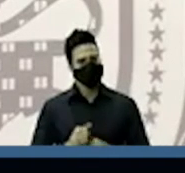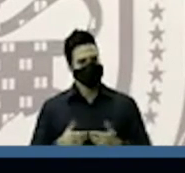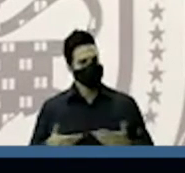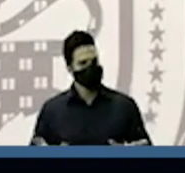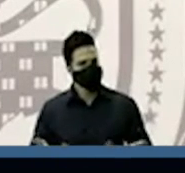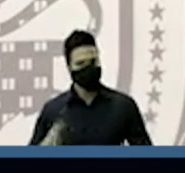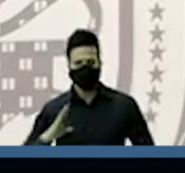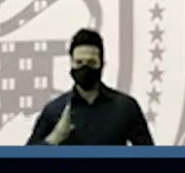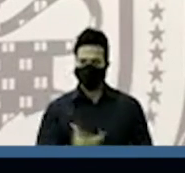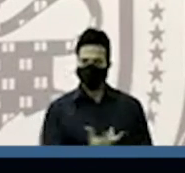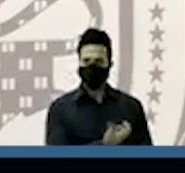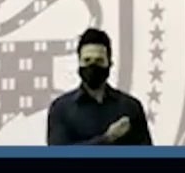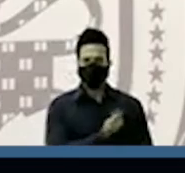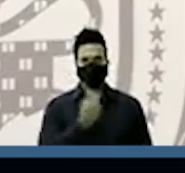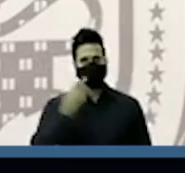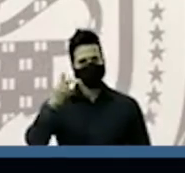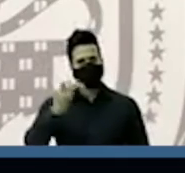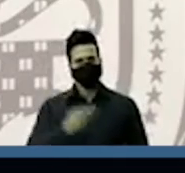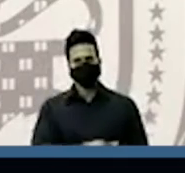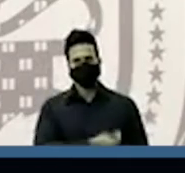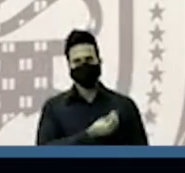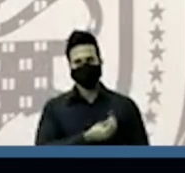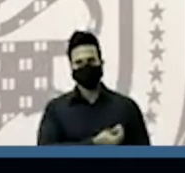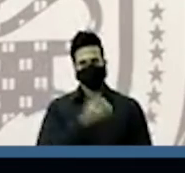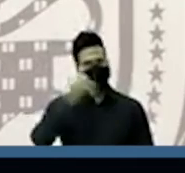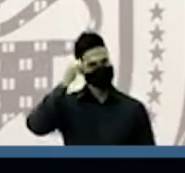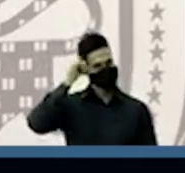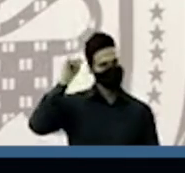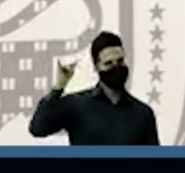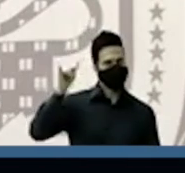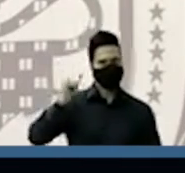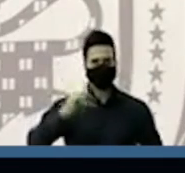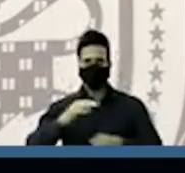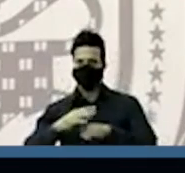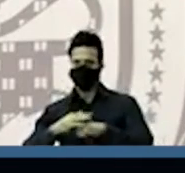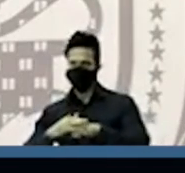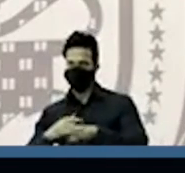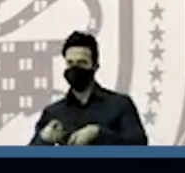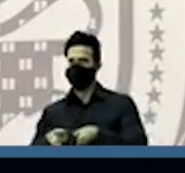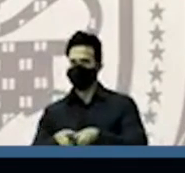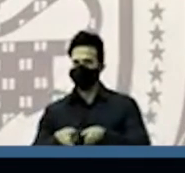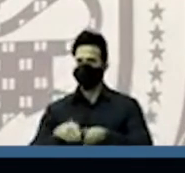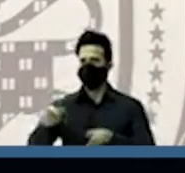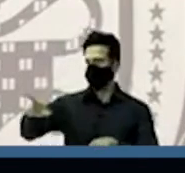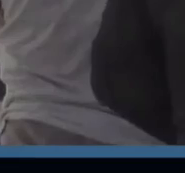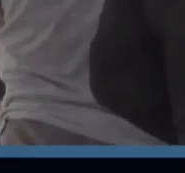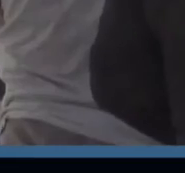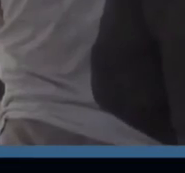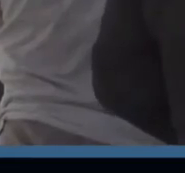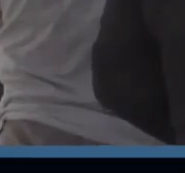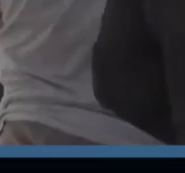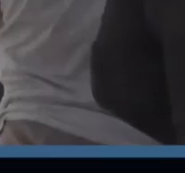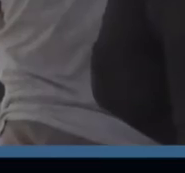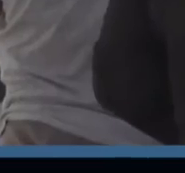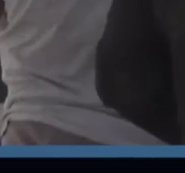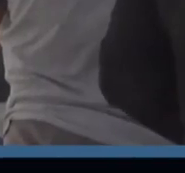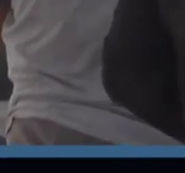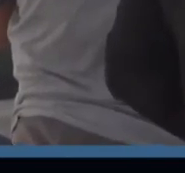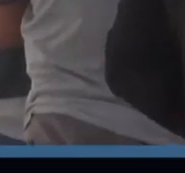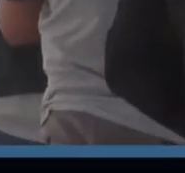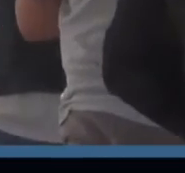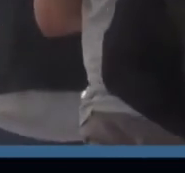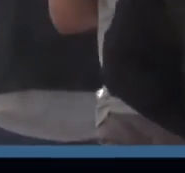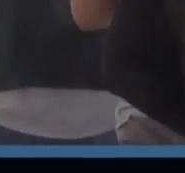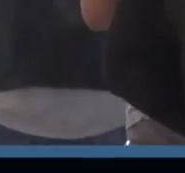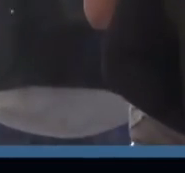vai salvar a sua vida, que vai prevenir a sua vida e salvar a vida das pessoas que você ama. O programa avalia o grau